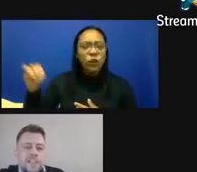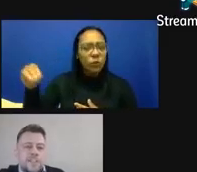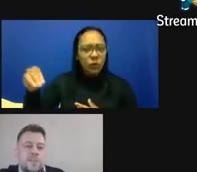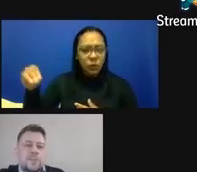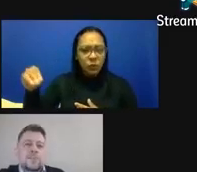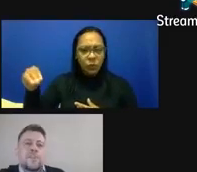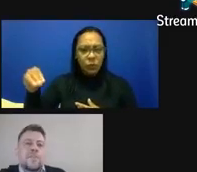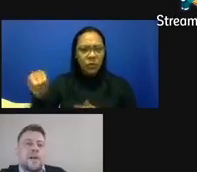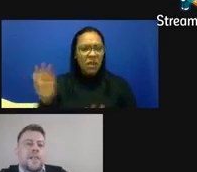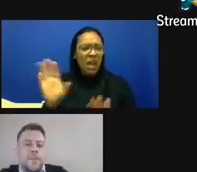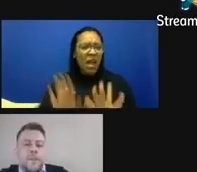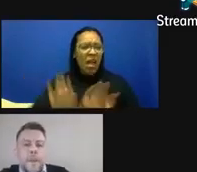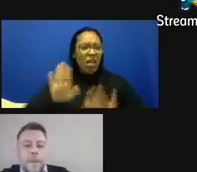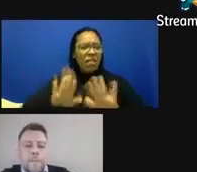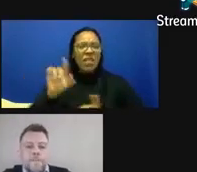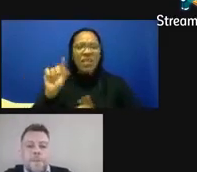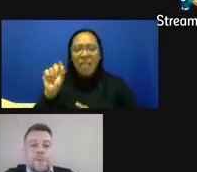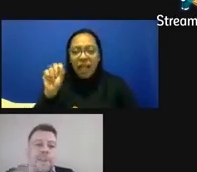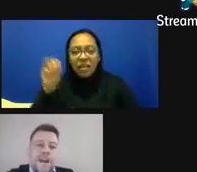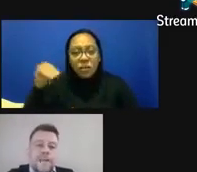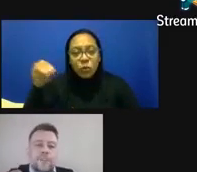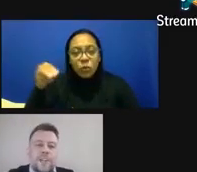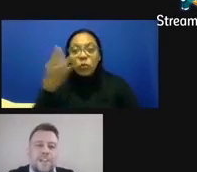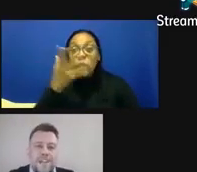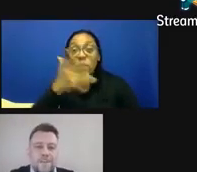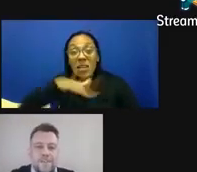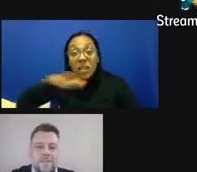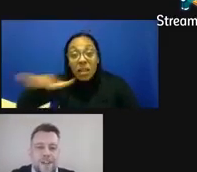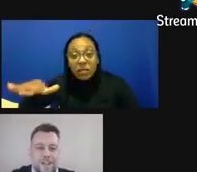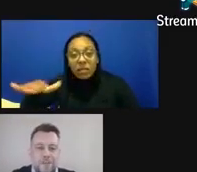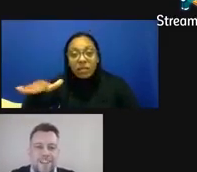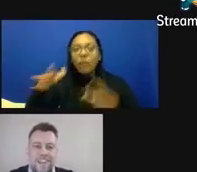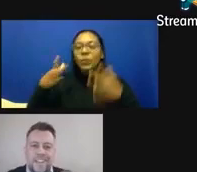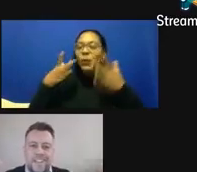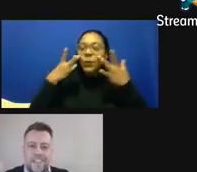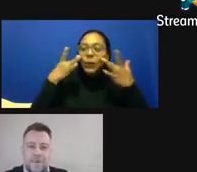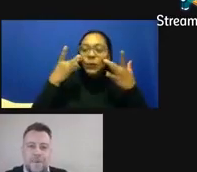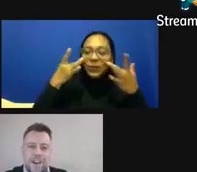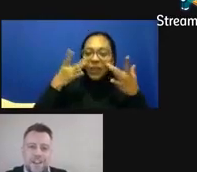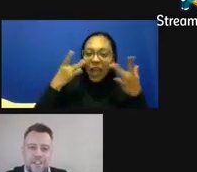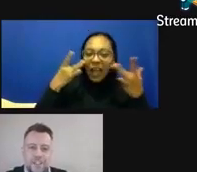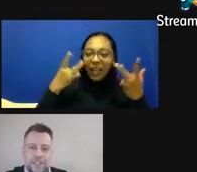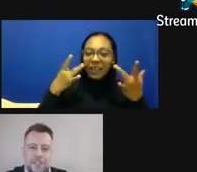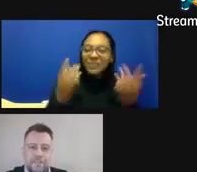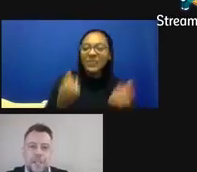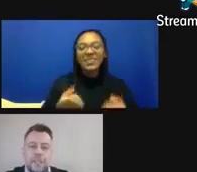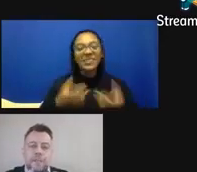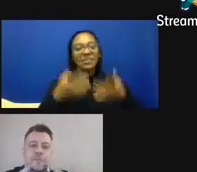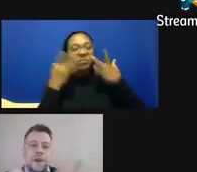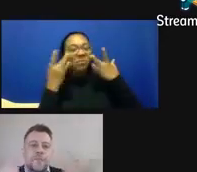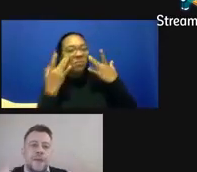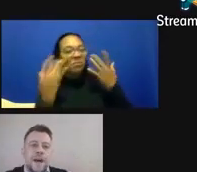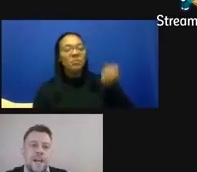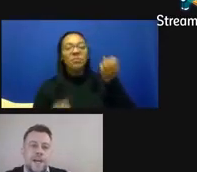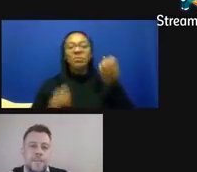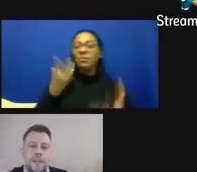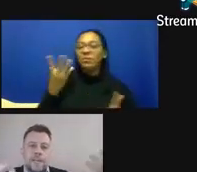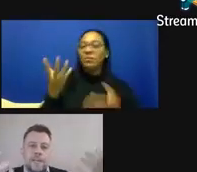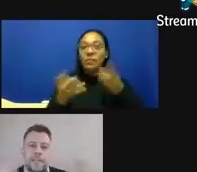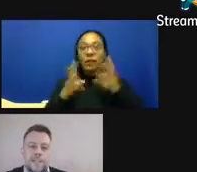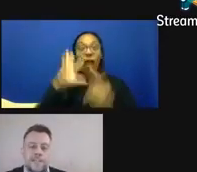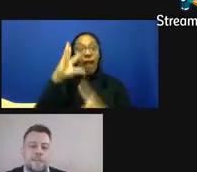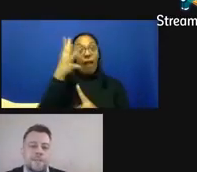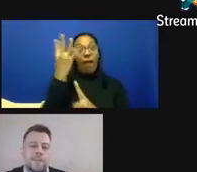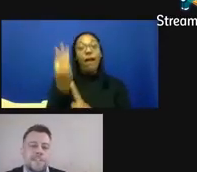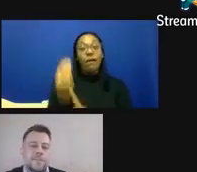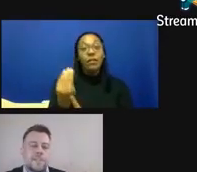É 10, 15 minutos de fala. O teatro, ele é mais demorado porque ele entretém com a arte, né? Mas uma fala, para